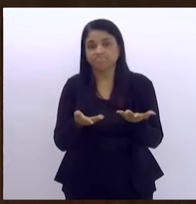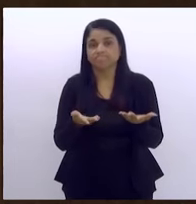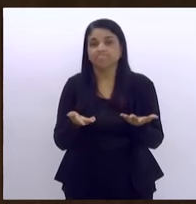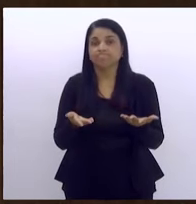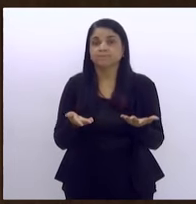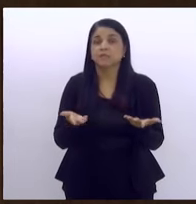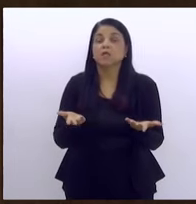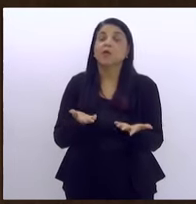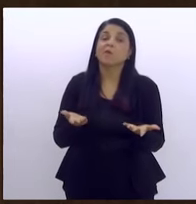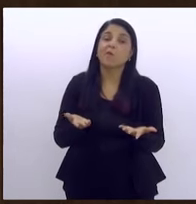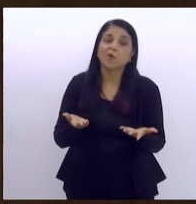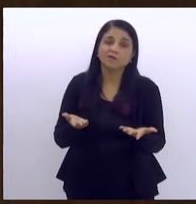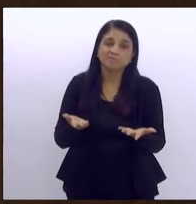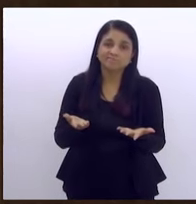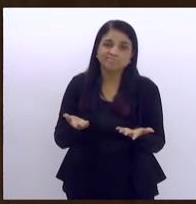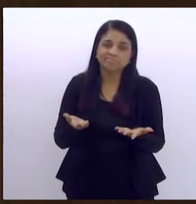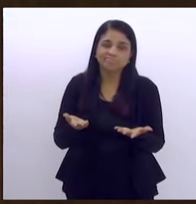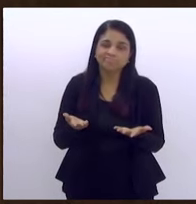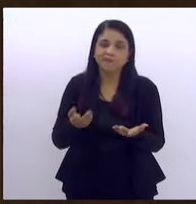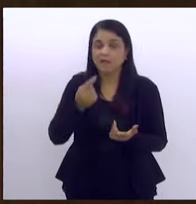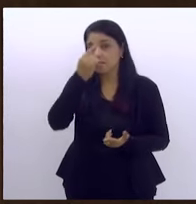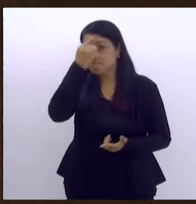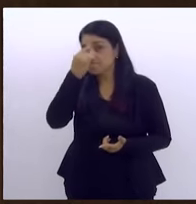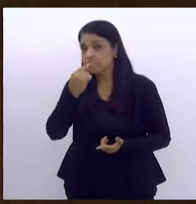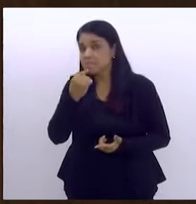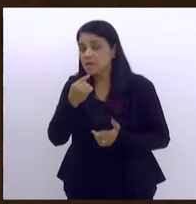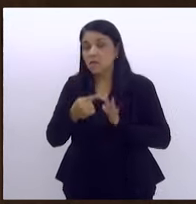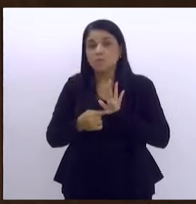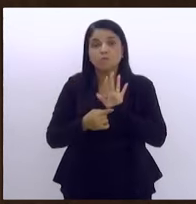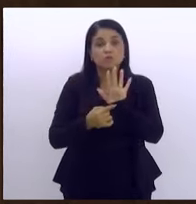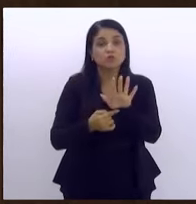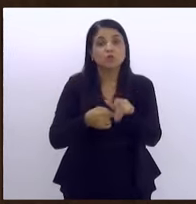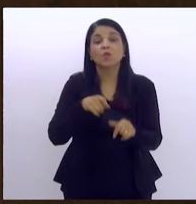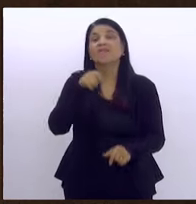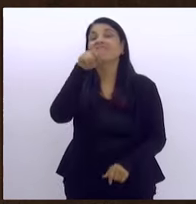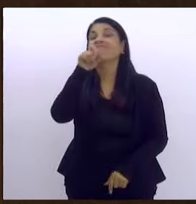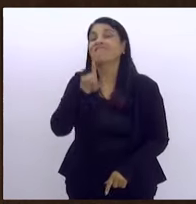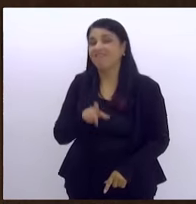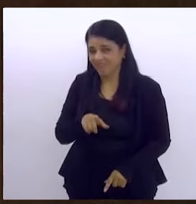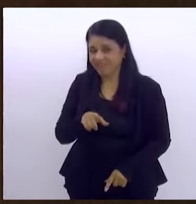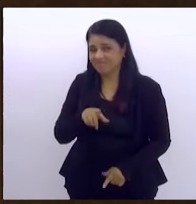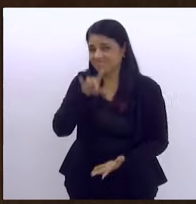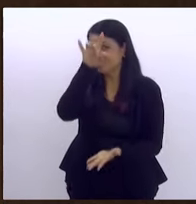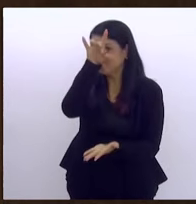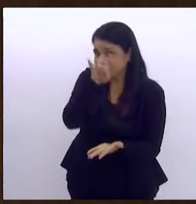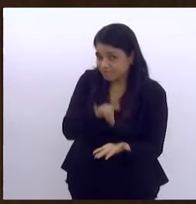lamentar que aquelas imagens que mostraram quem realmente